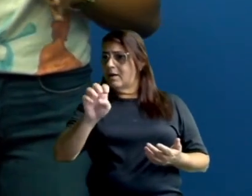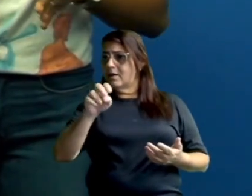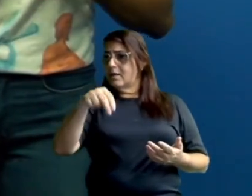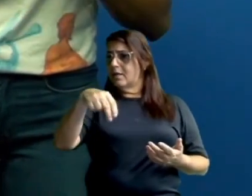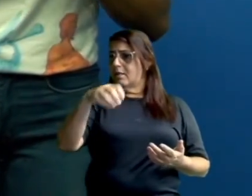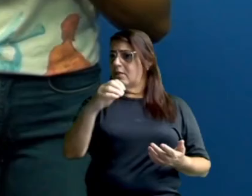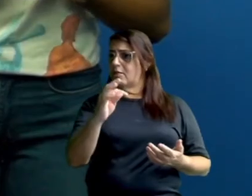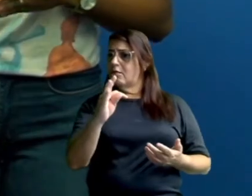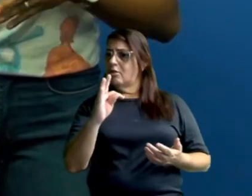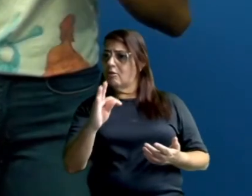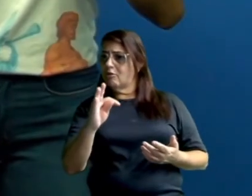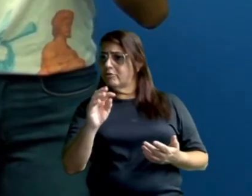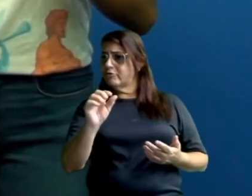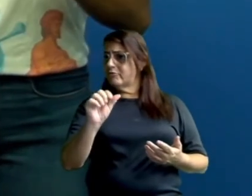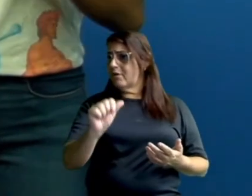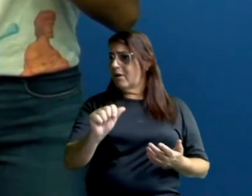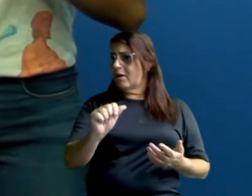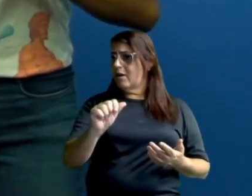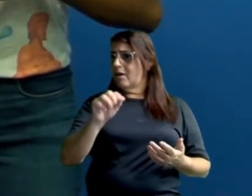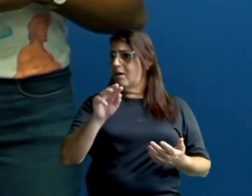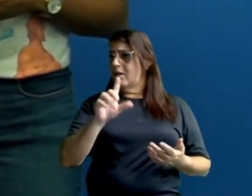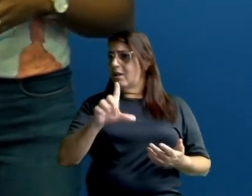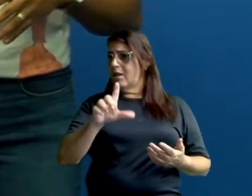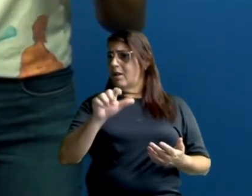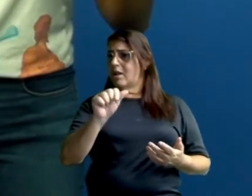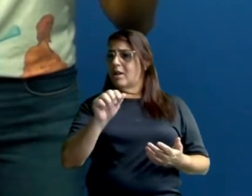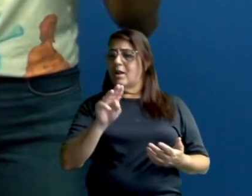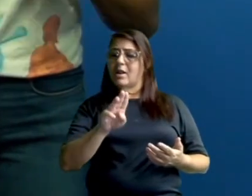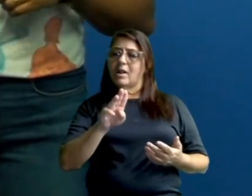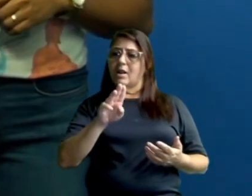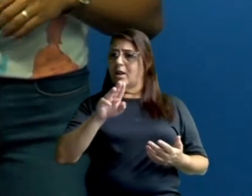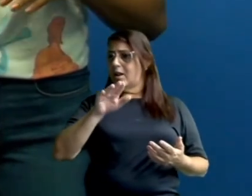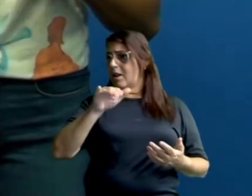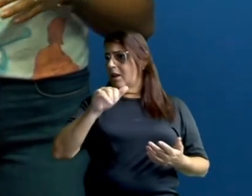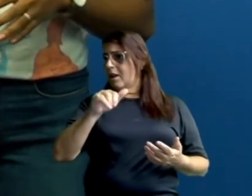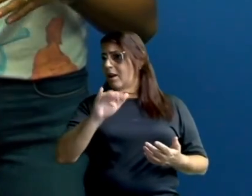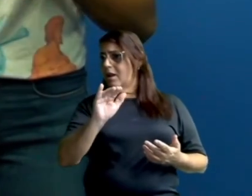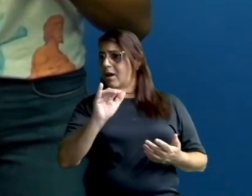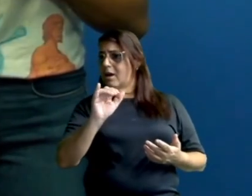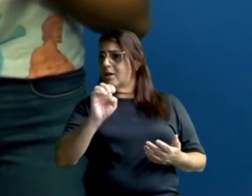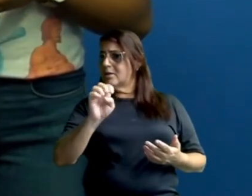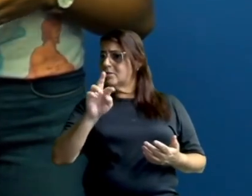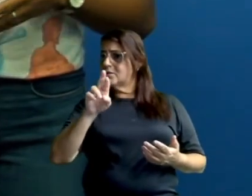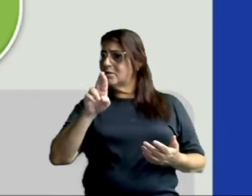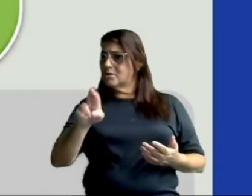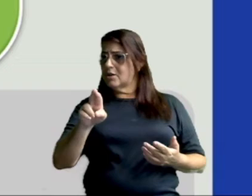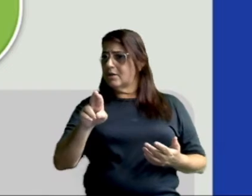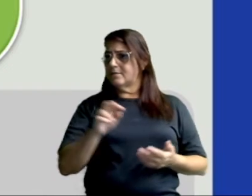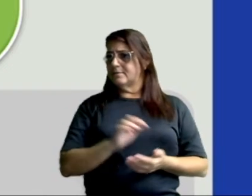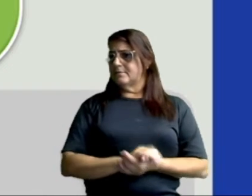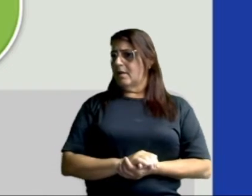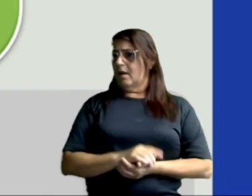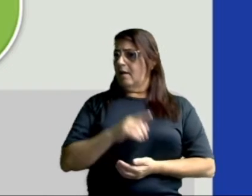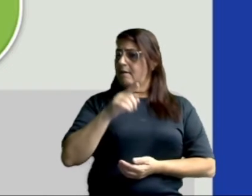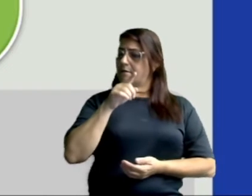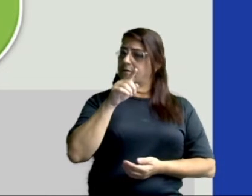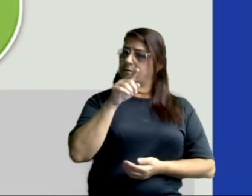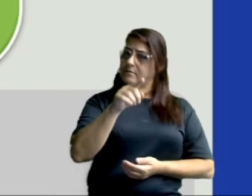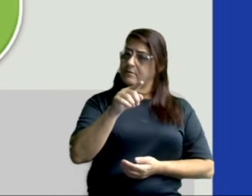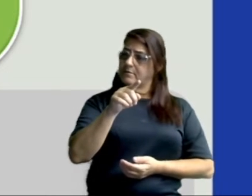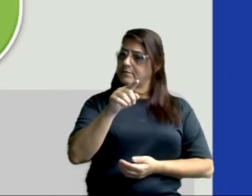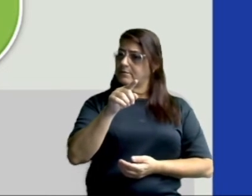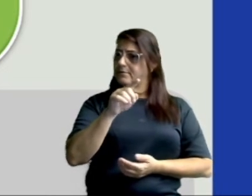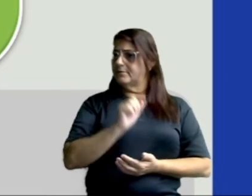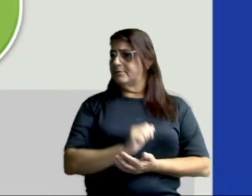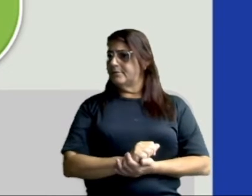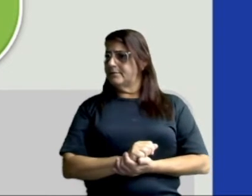Nós temos you are not a lawyer. She is not in New York. We are